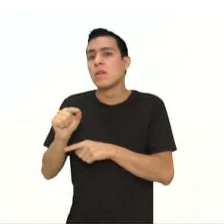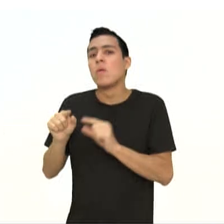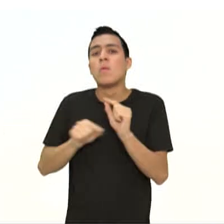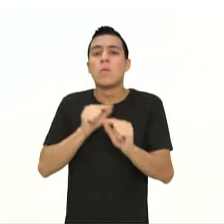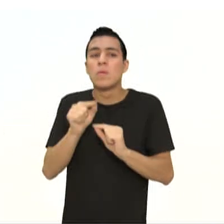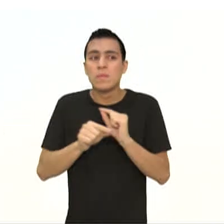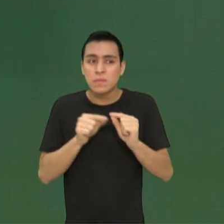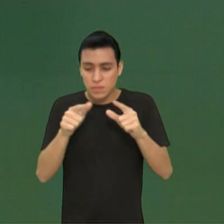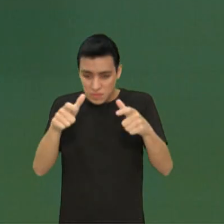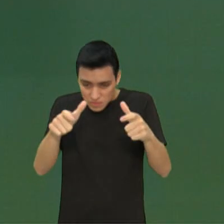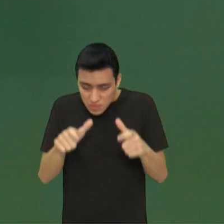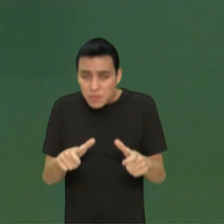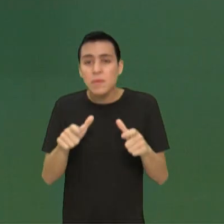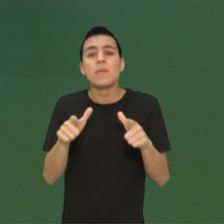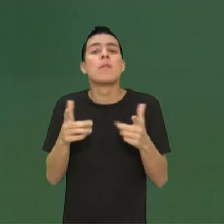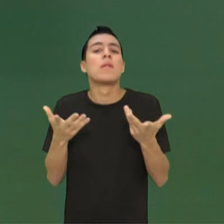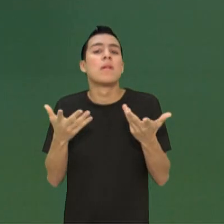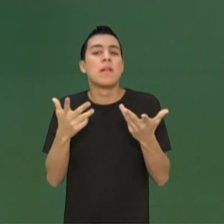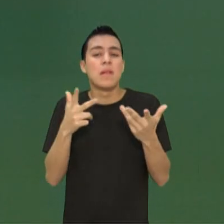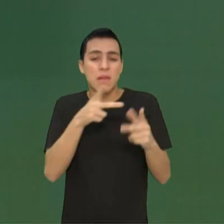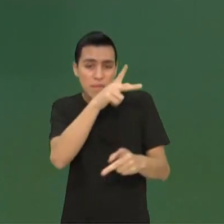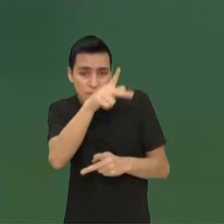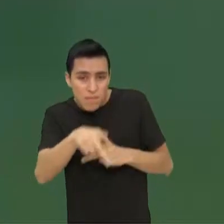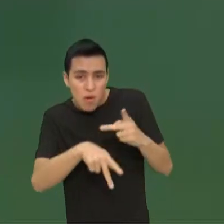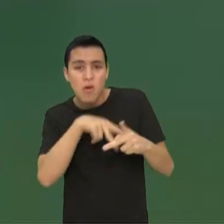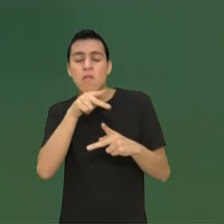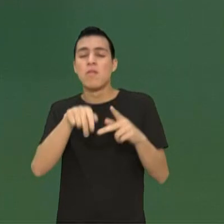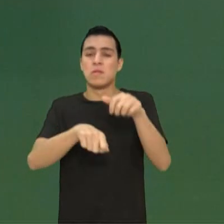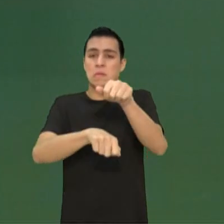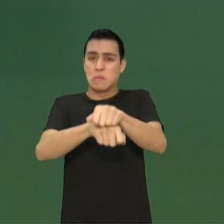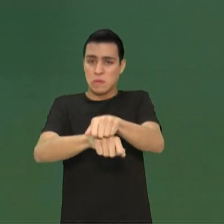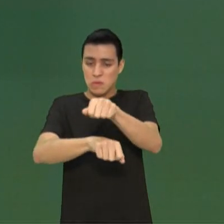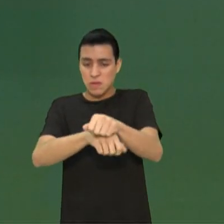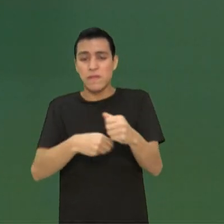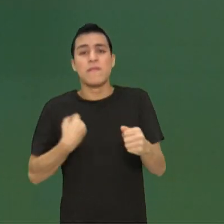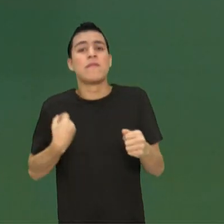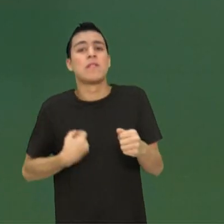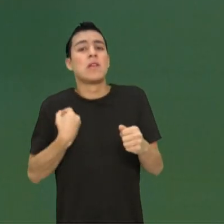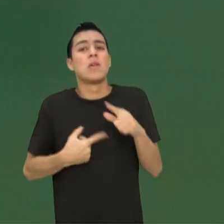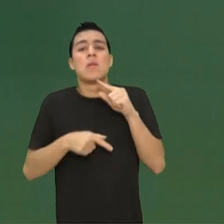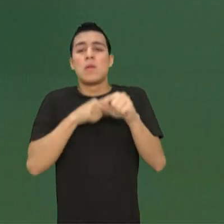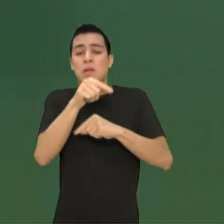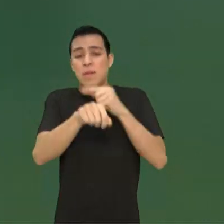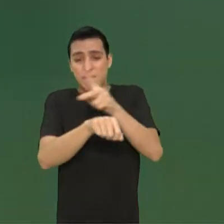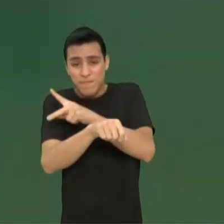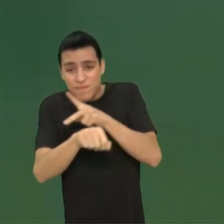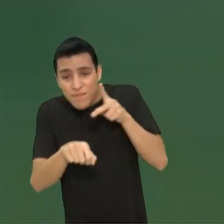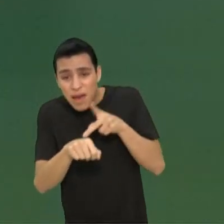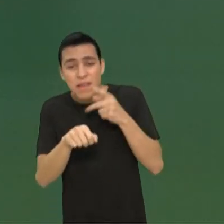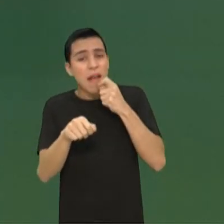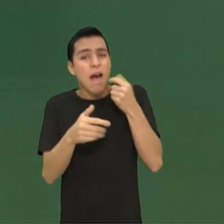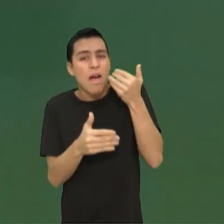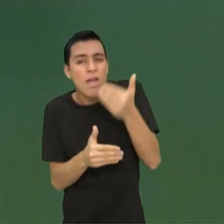endêmicas, localizadas em populações de baixa renda, vivendo sobretudo em países em desenvolvimento, na